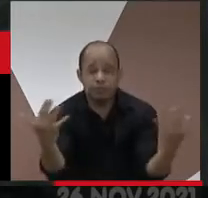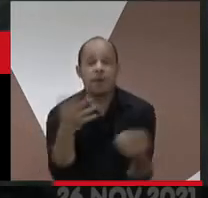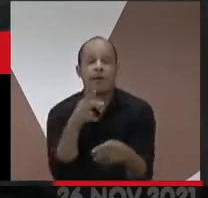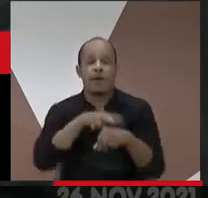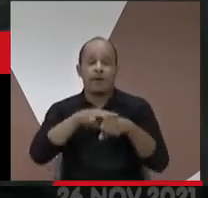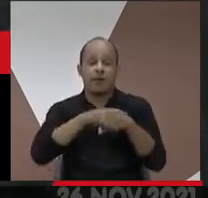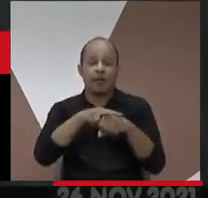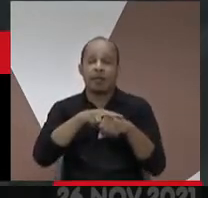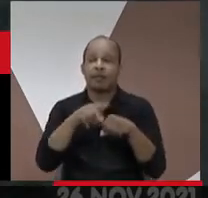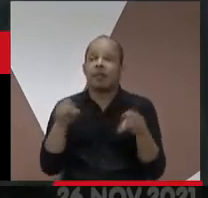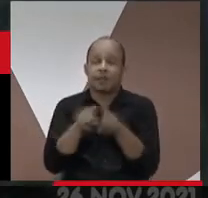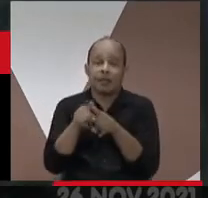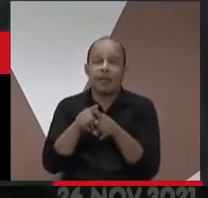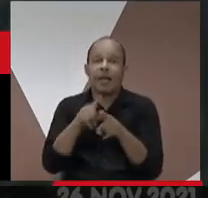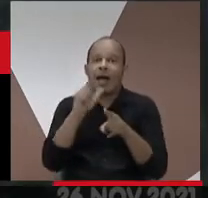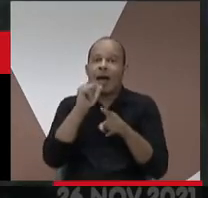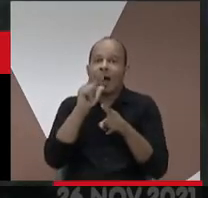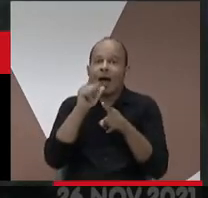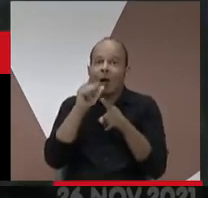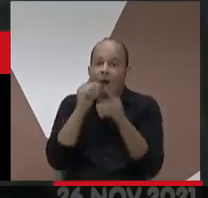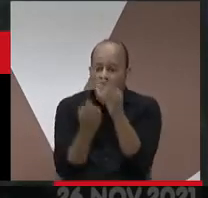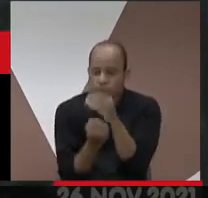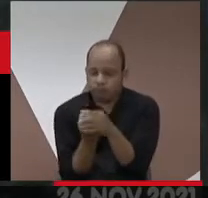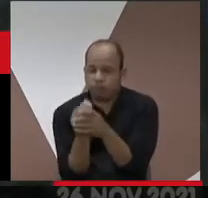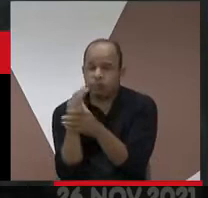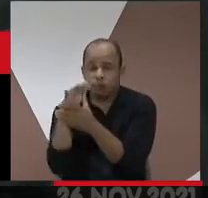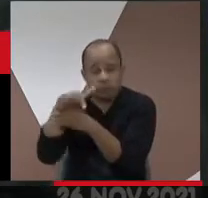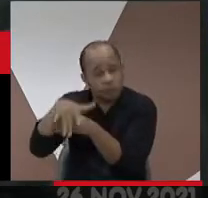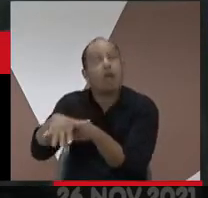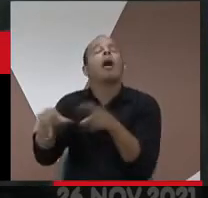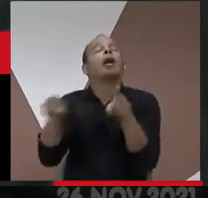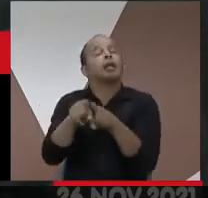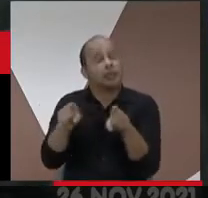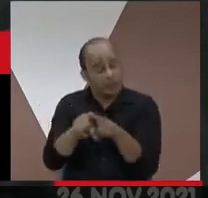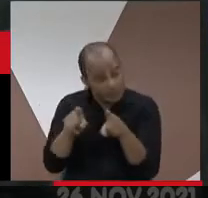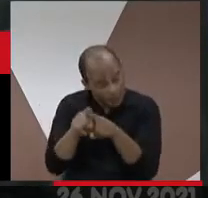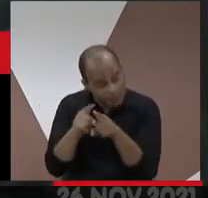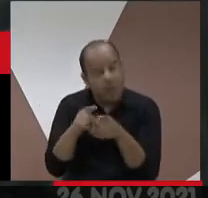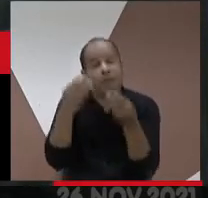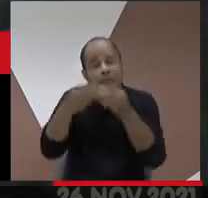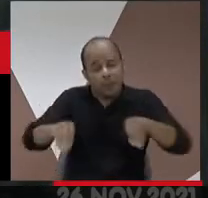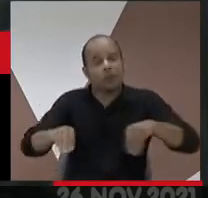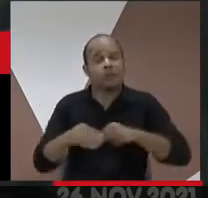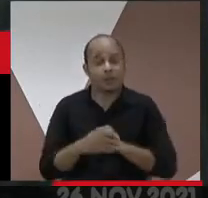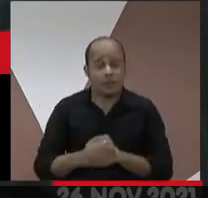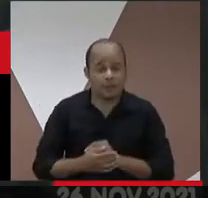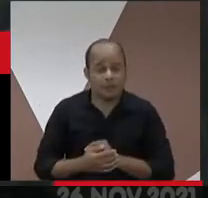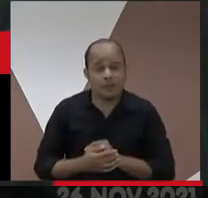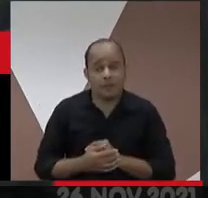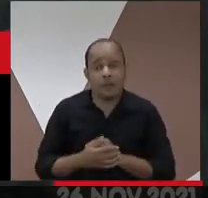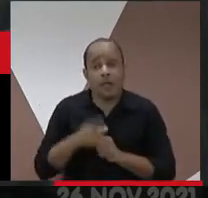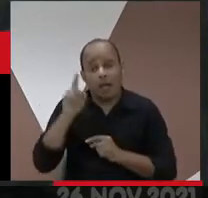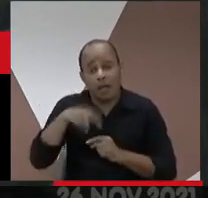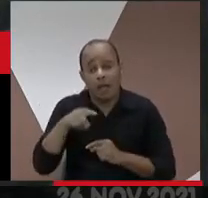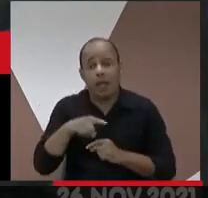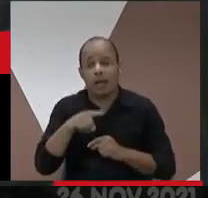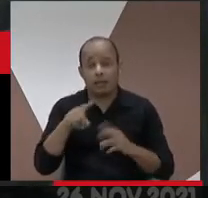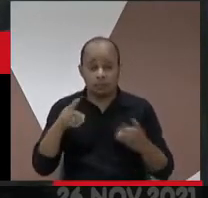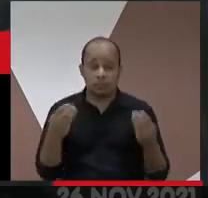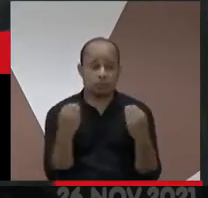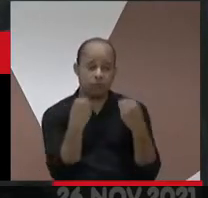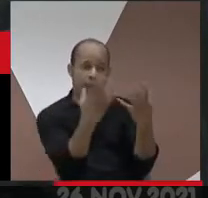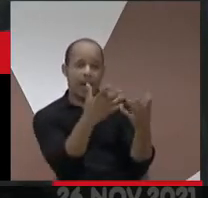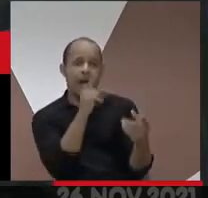portanto, prejudicando a bacia de Vargem das Flores, que é responsável pelo abastecimento de água nas nossas